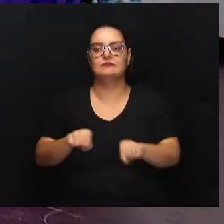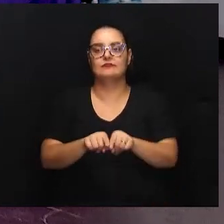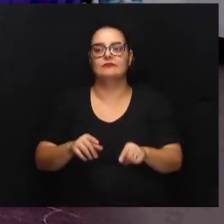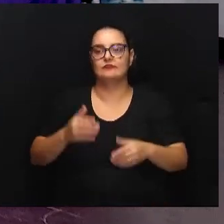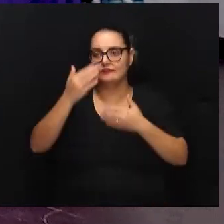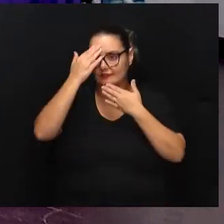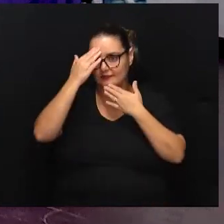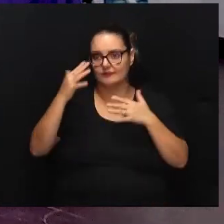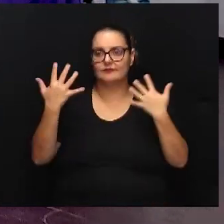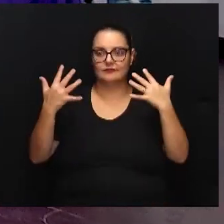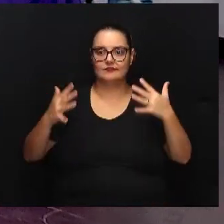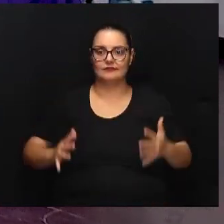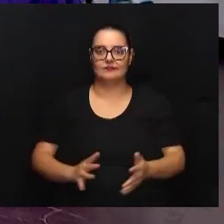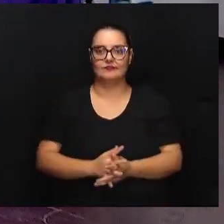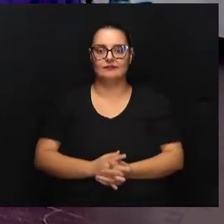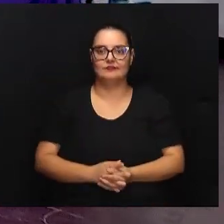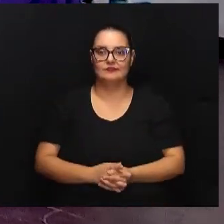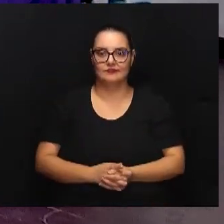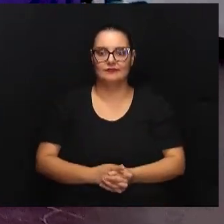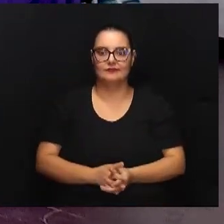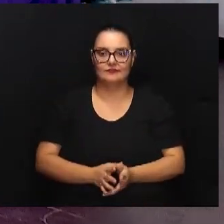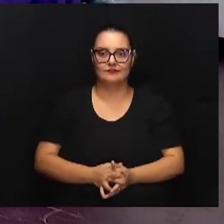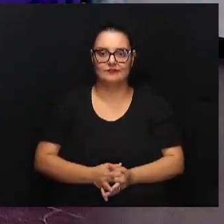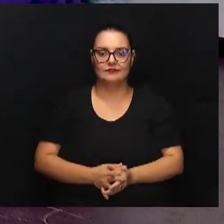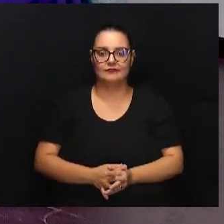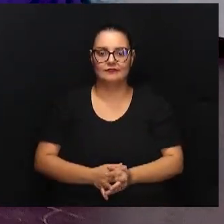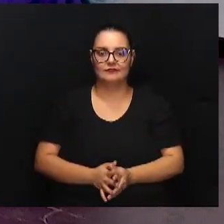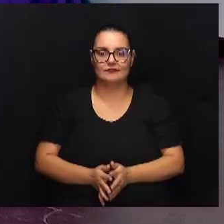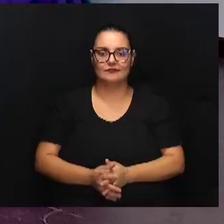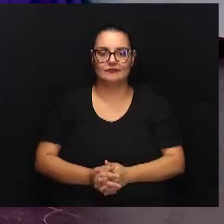Campinas, mas para a universidade. Obrigado.